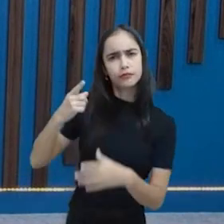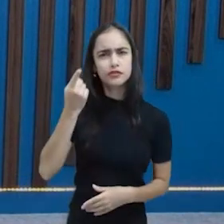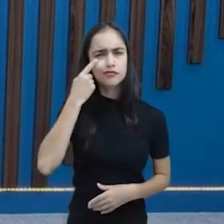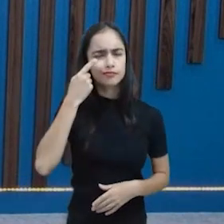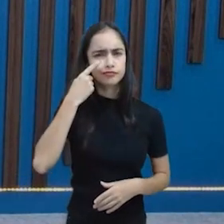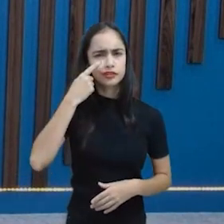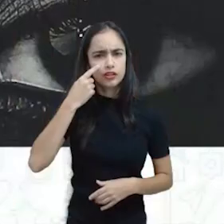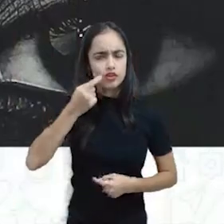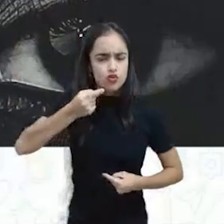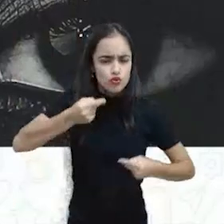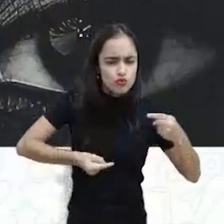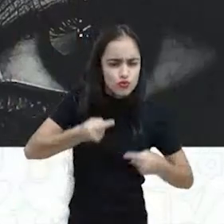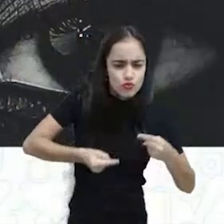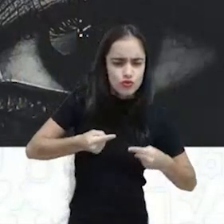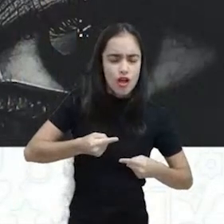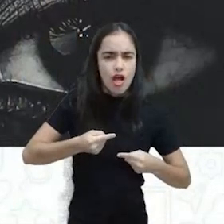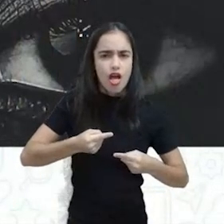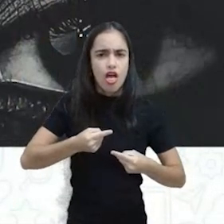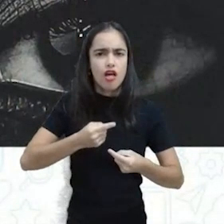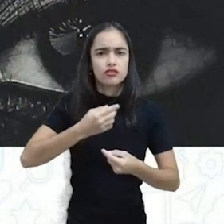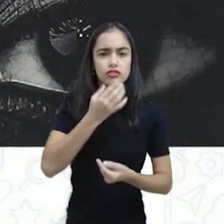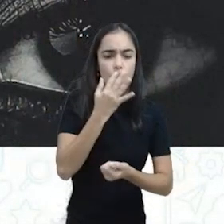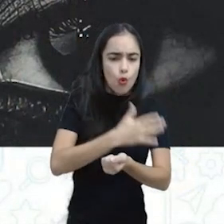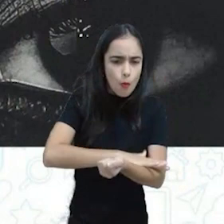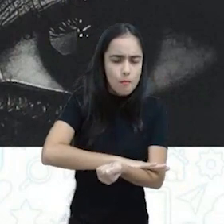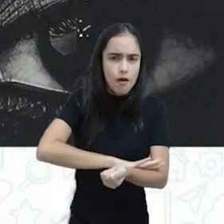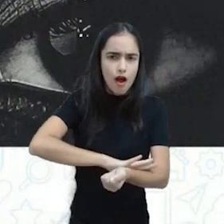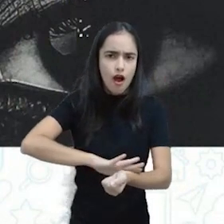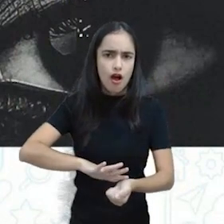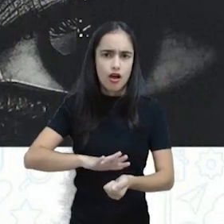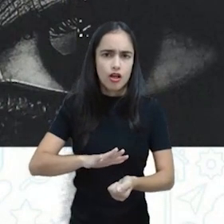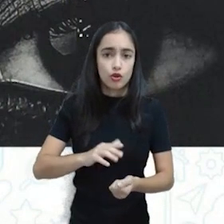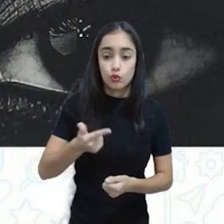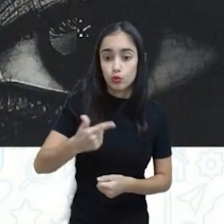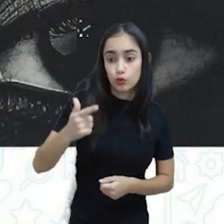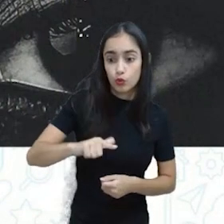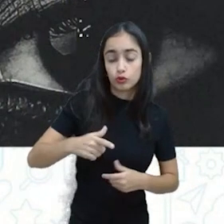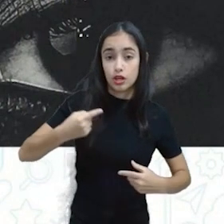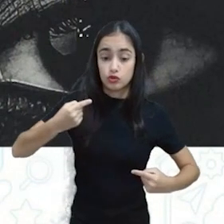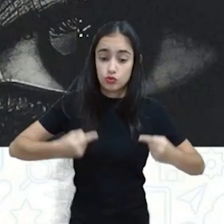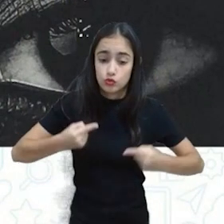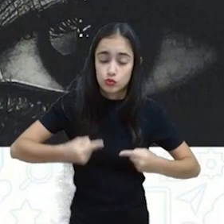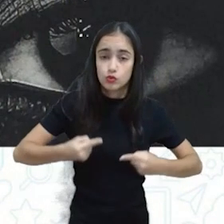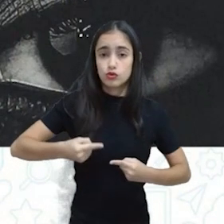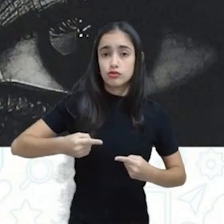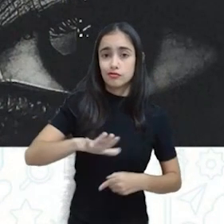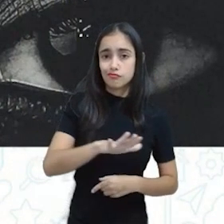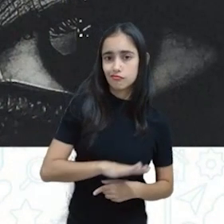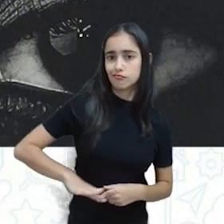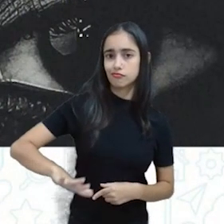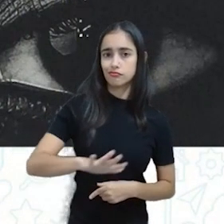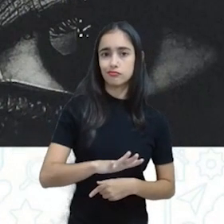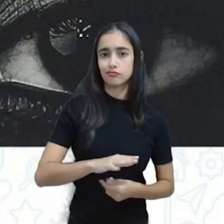justiça racial, não haverá justiça ambiental, né? É importante que a